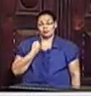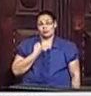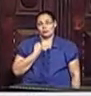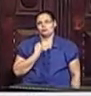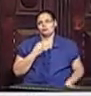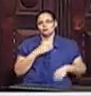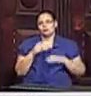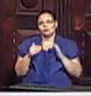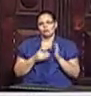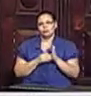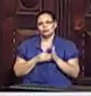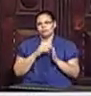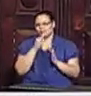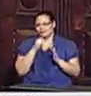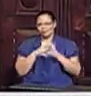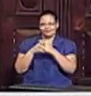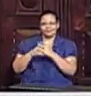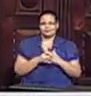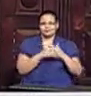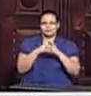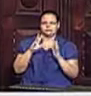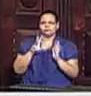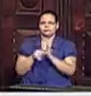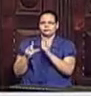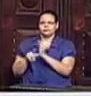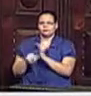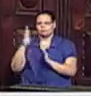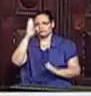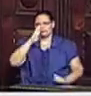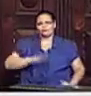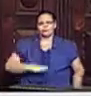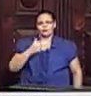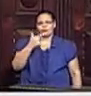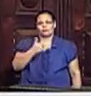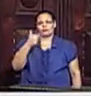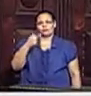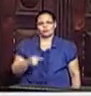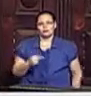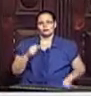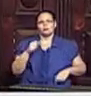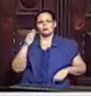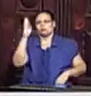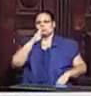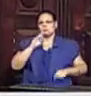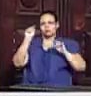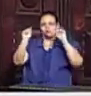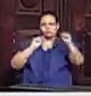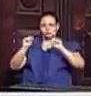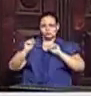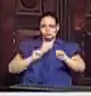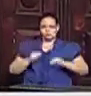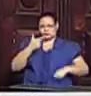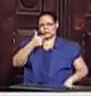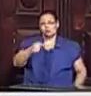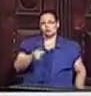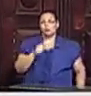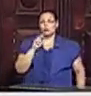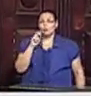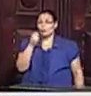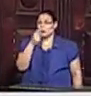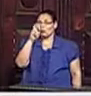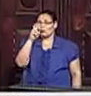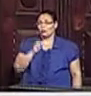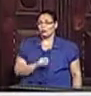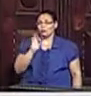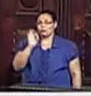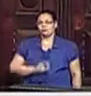de todos o roubo de carga do Brasil, as 27 unidades da Federação, quase